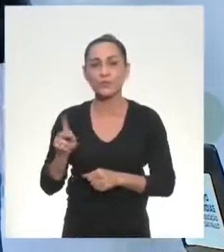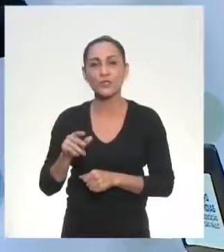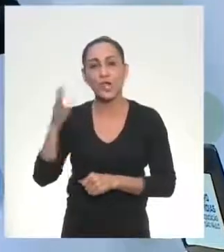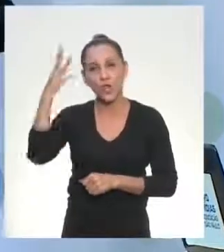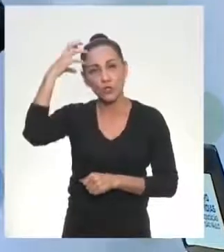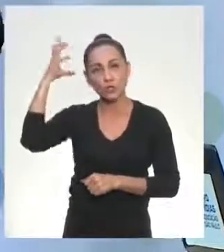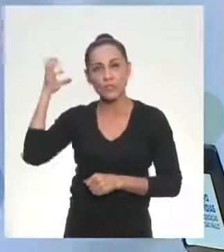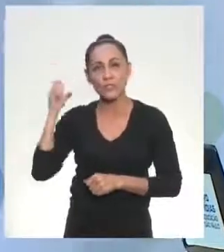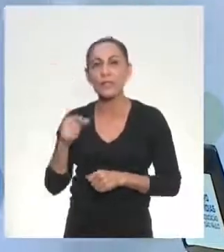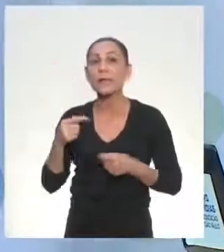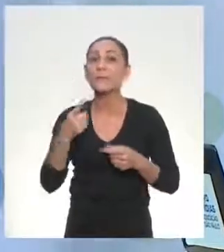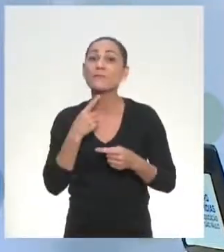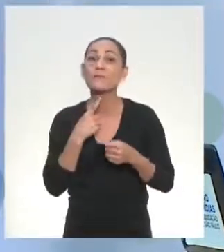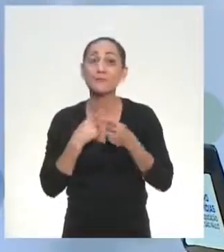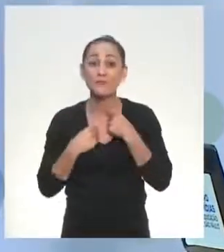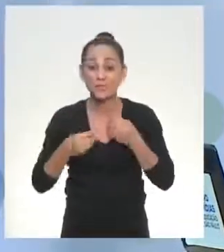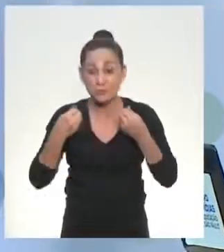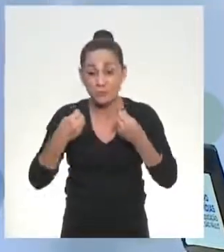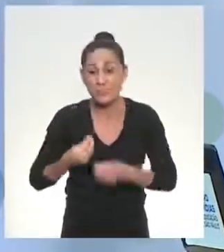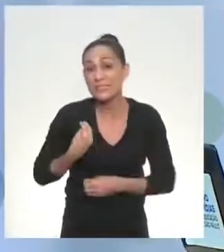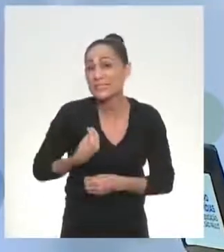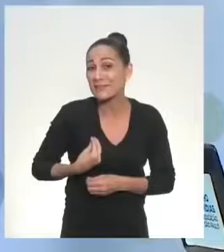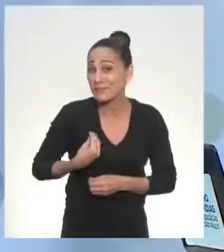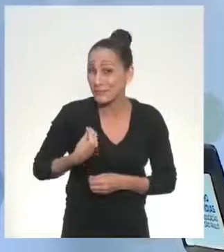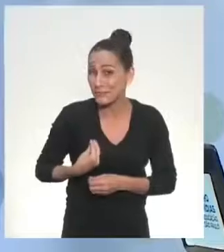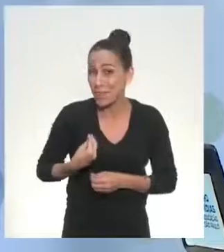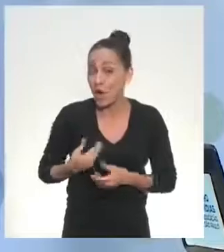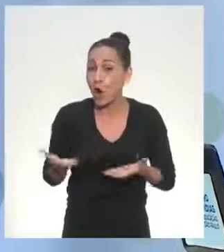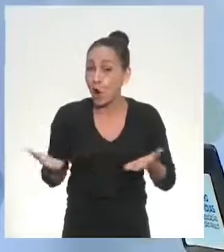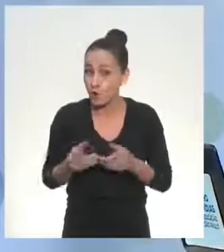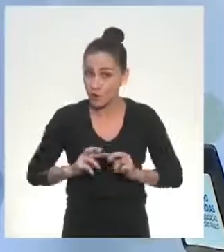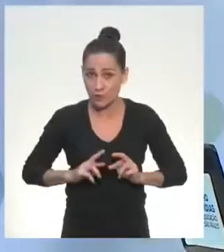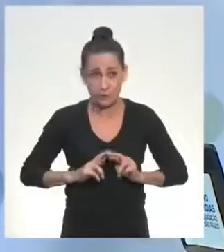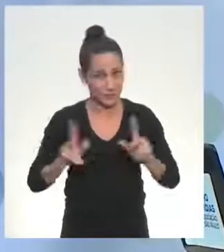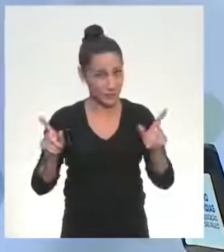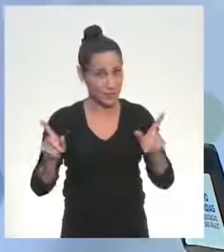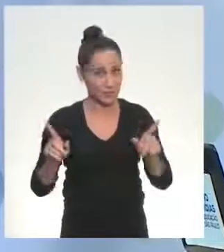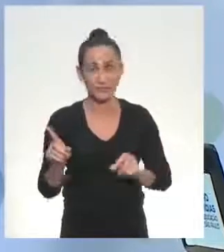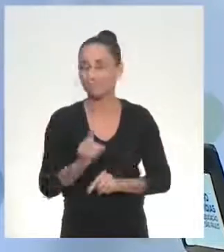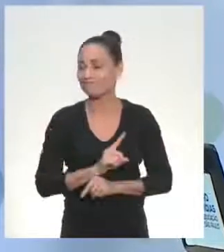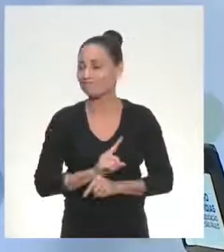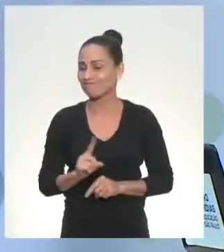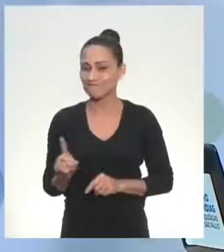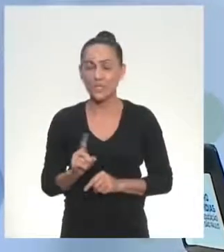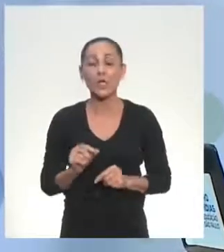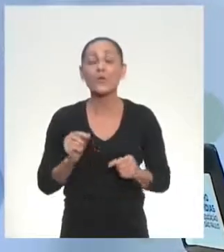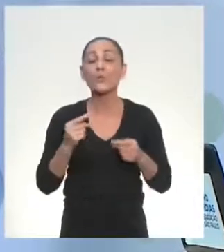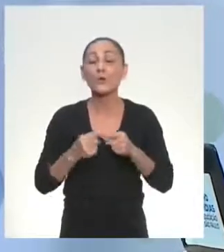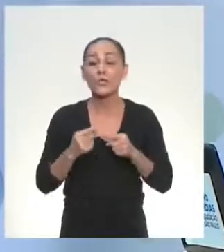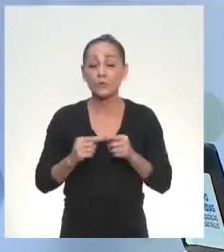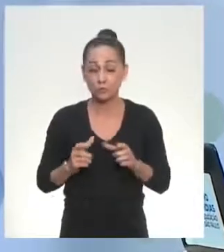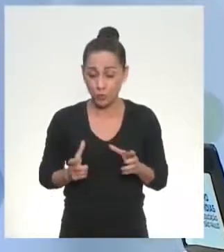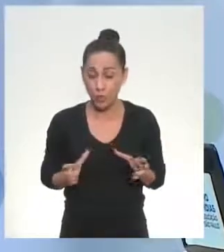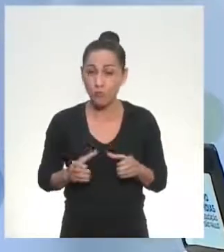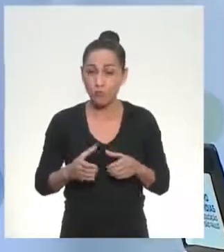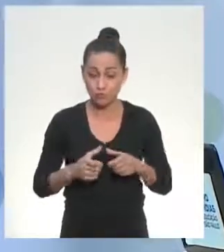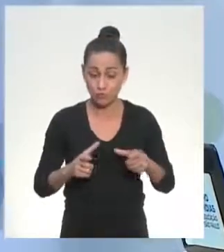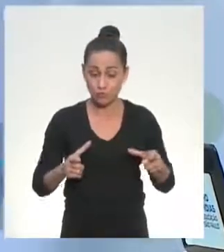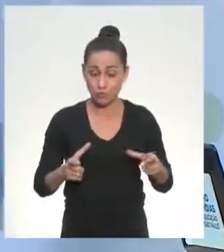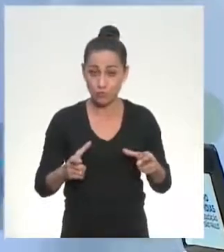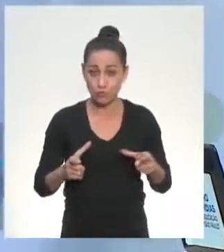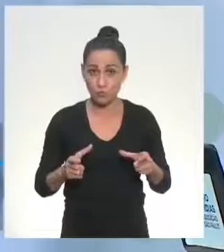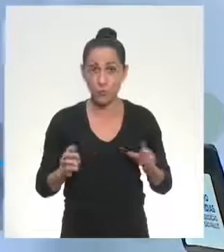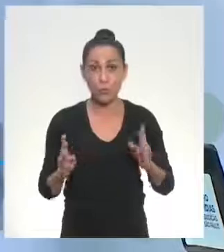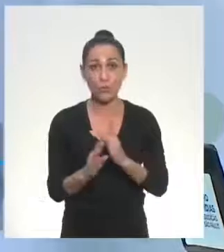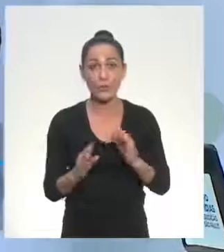da necessidade de sobrevivência. Hoje é diferente. Quando há a concentração urbana, há uma relação bem